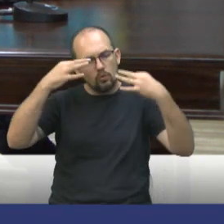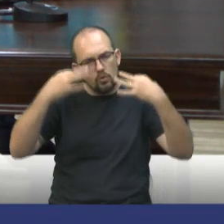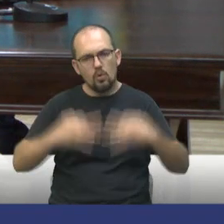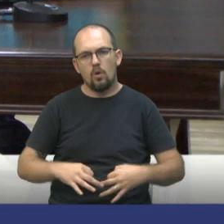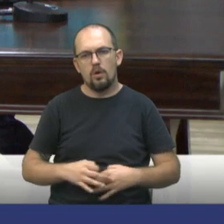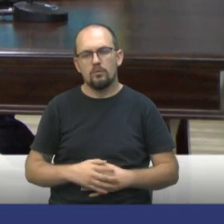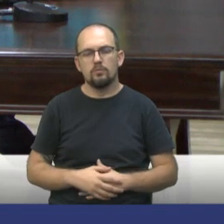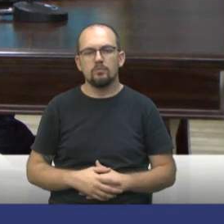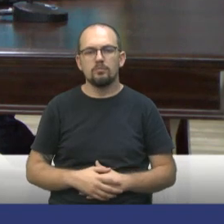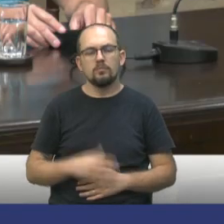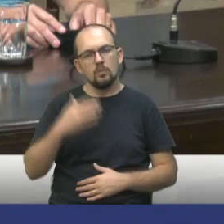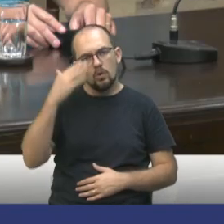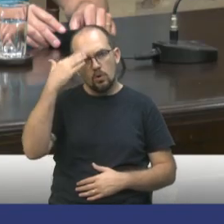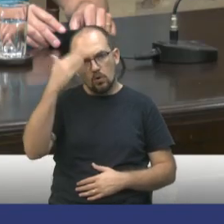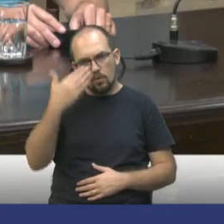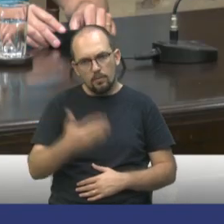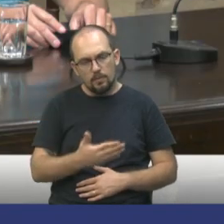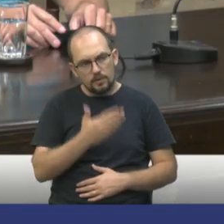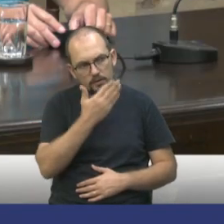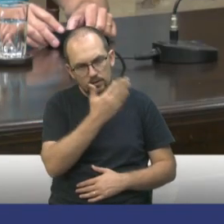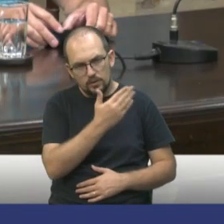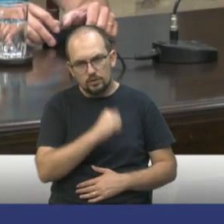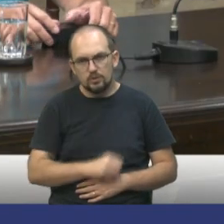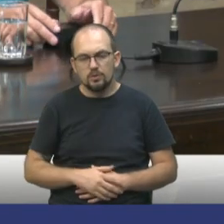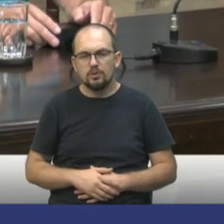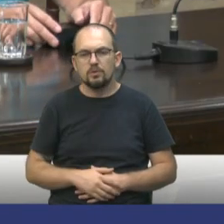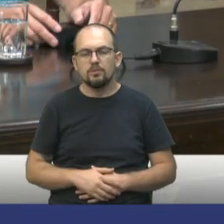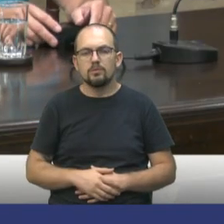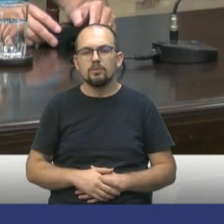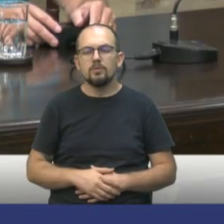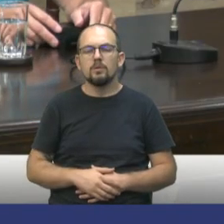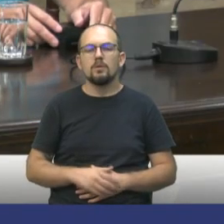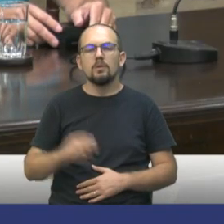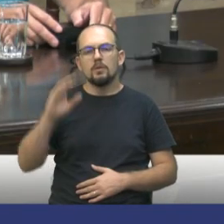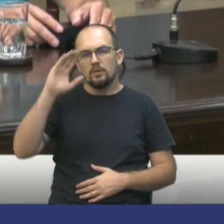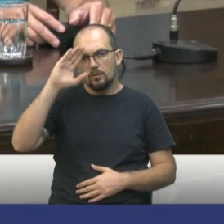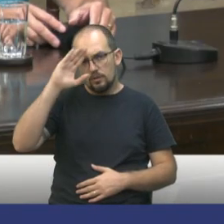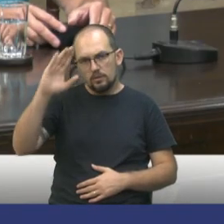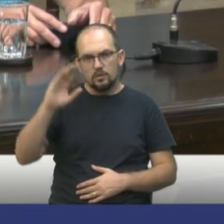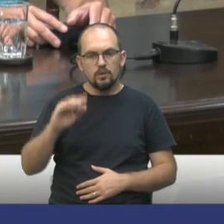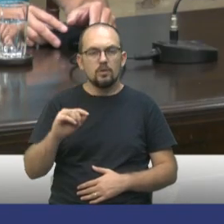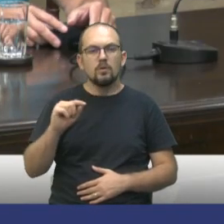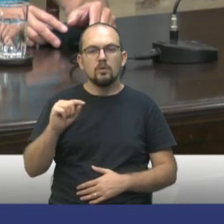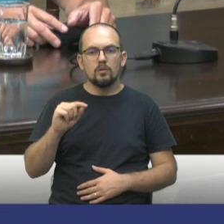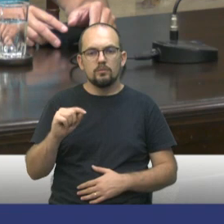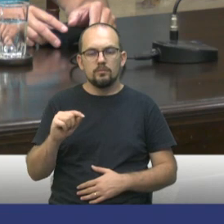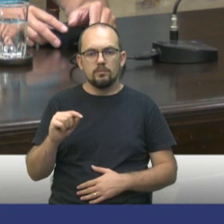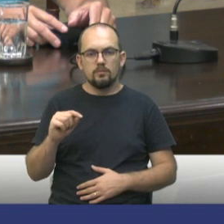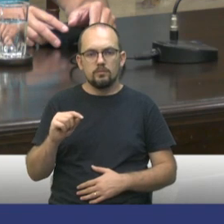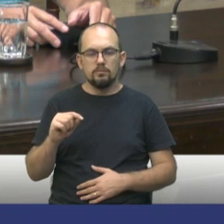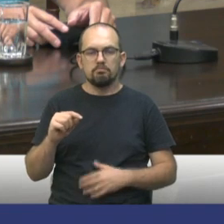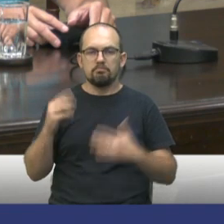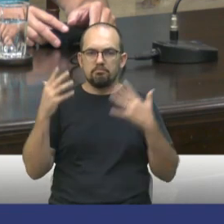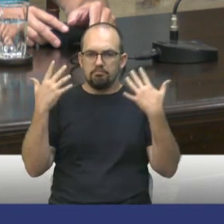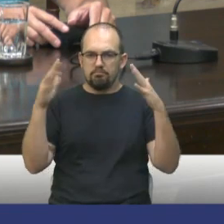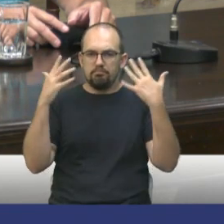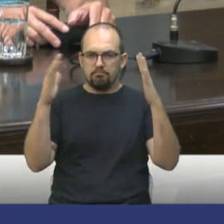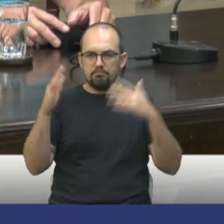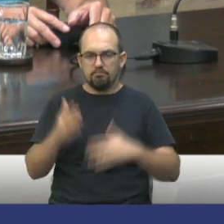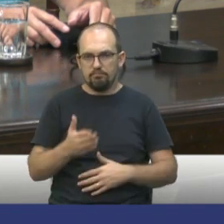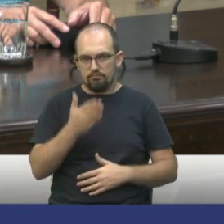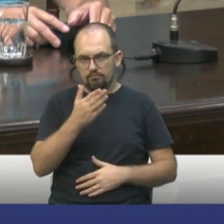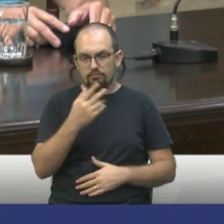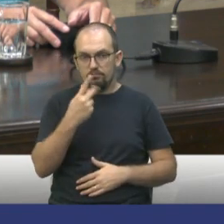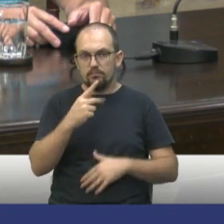em homenageá-los, em homenageá-lo, e principalmente de poder aplaudir você aqui pelo